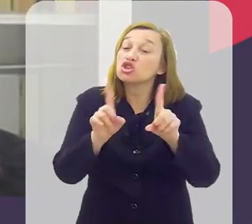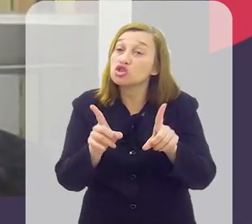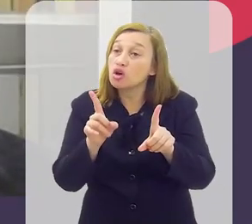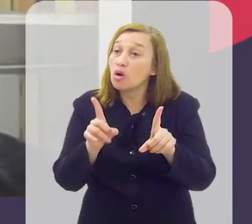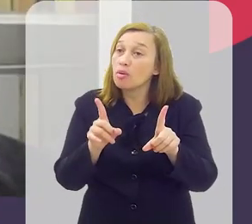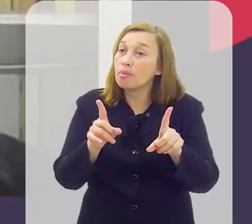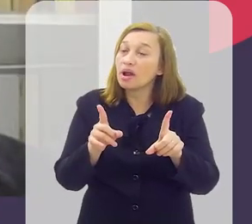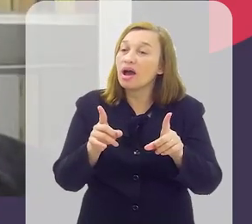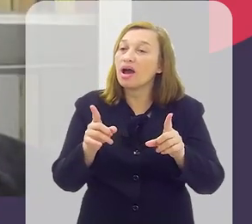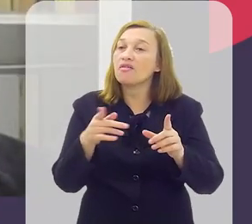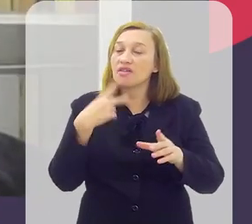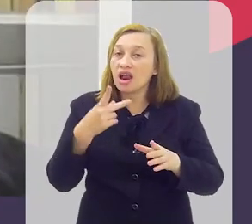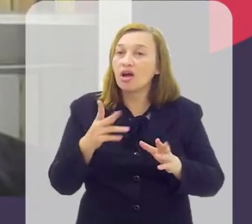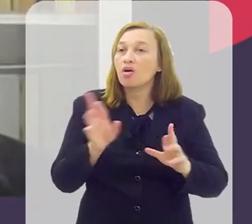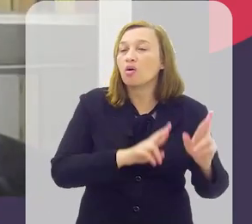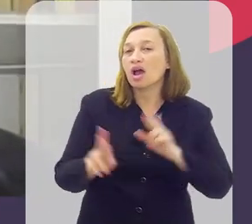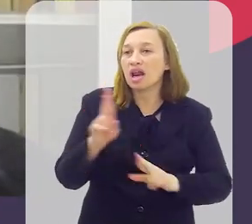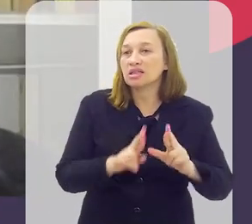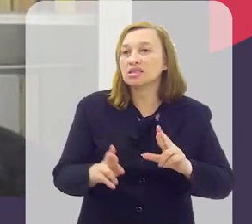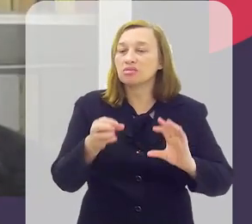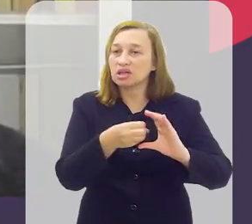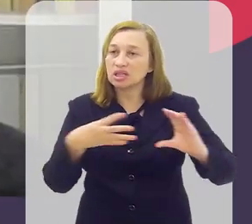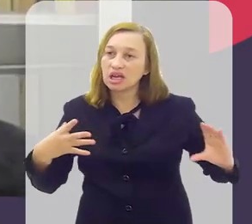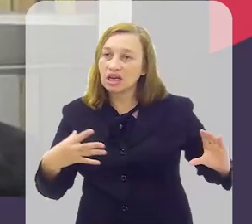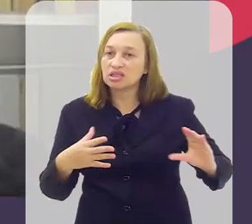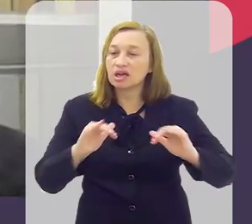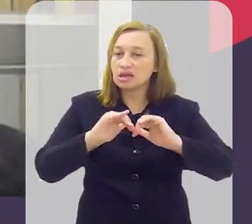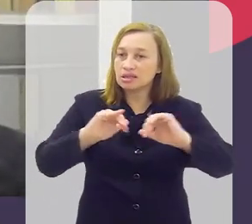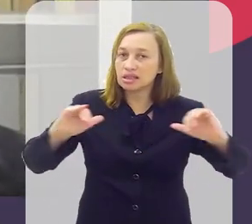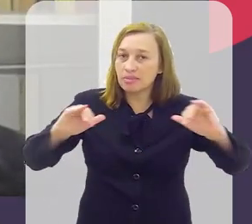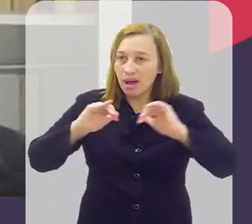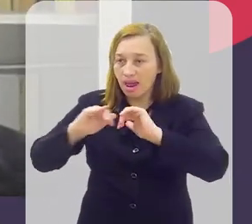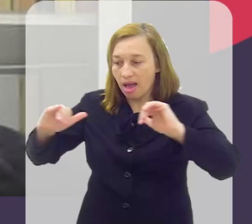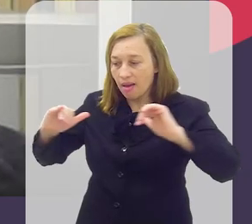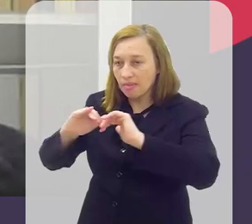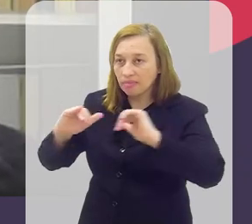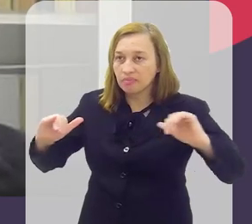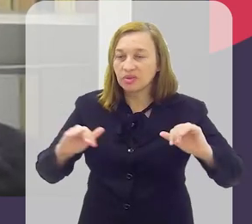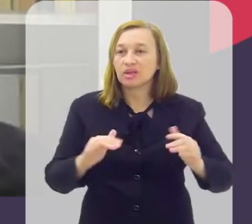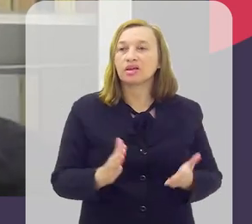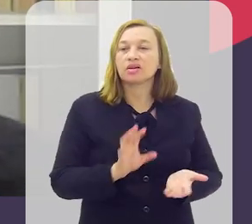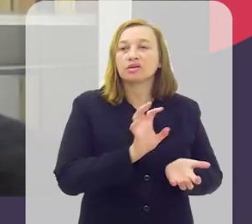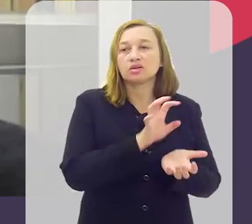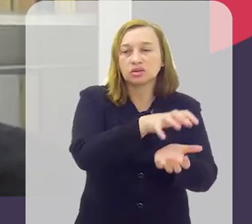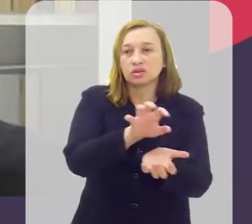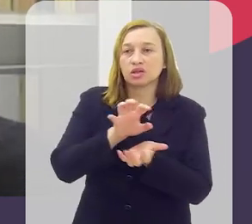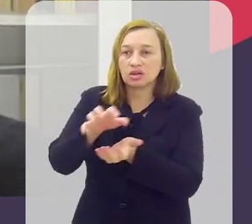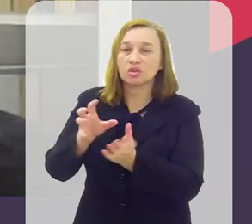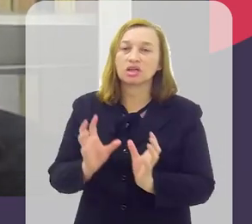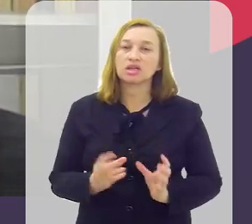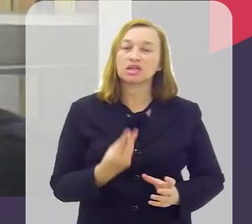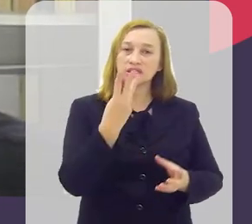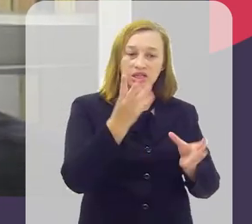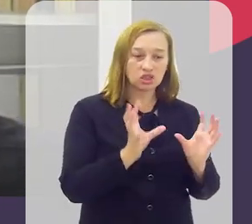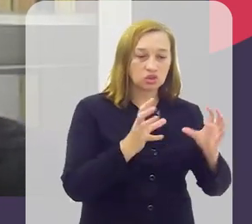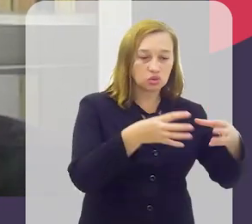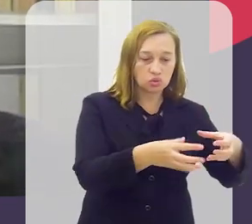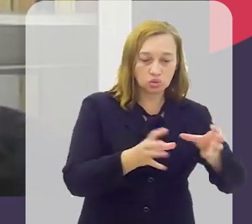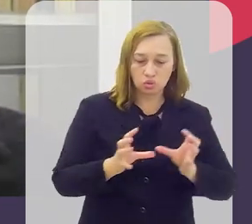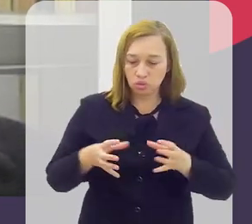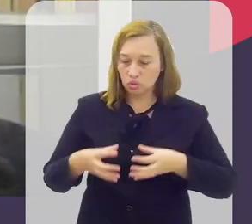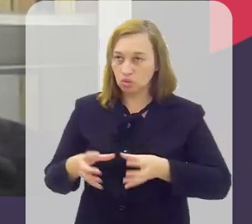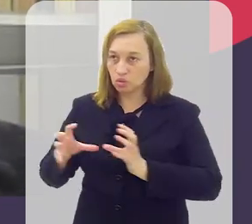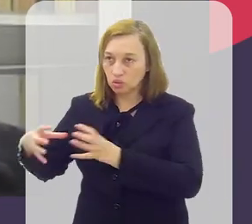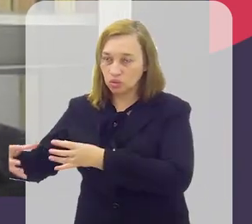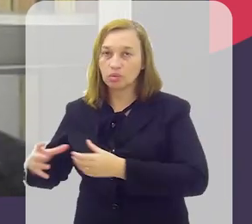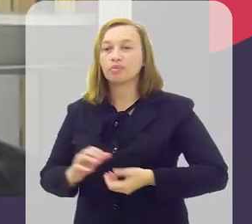gente fechar mesmo com relação ao perfil, a gente propôs separar assim os entregadores em três grupos, né? Porque os entregadores não